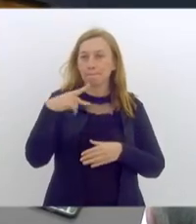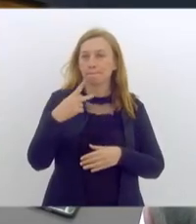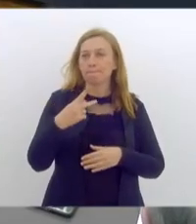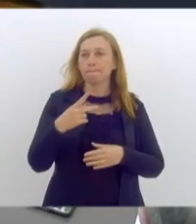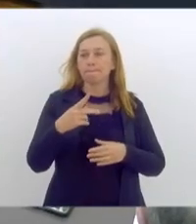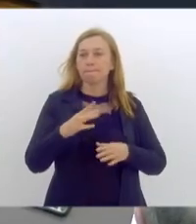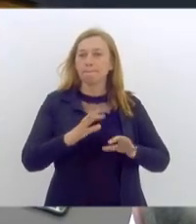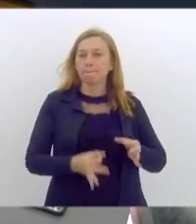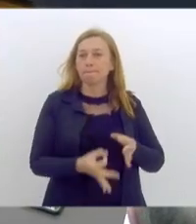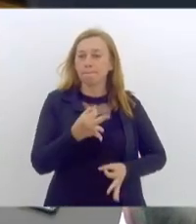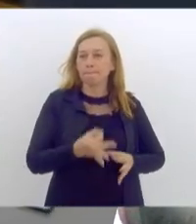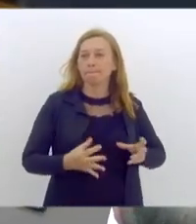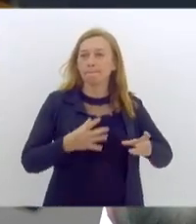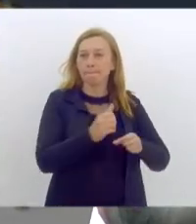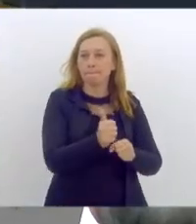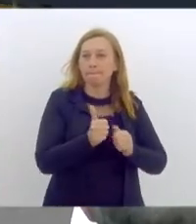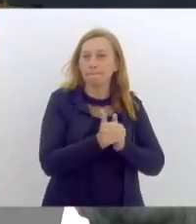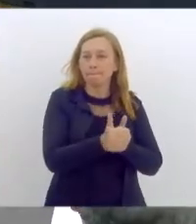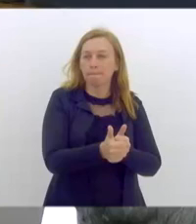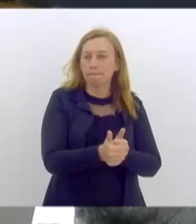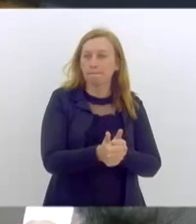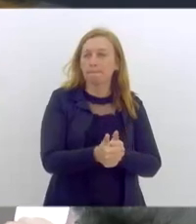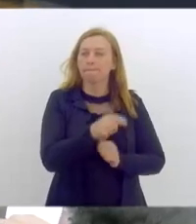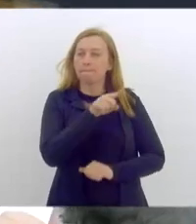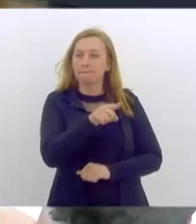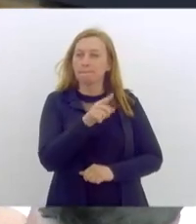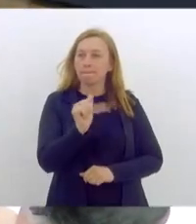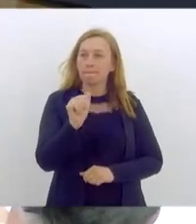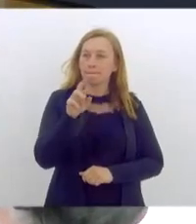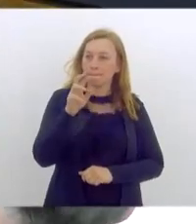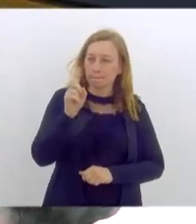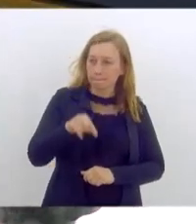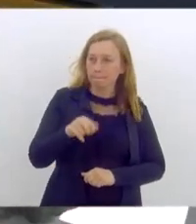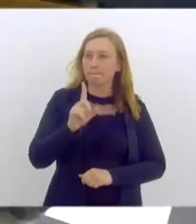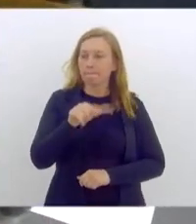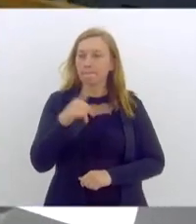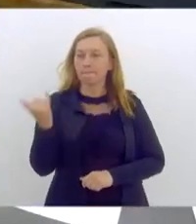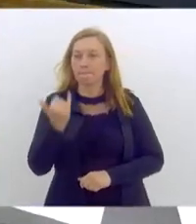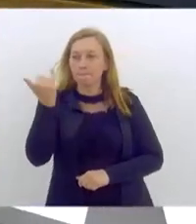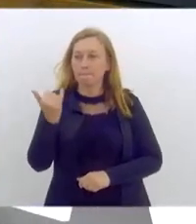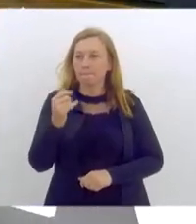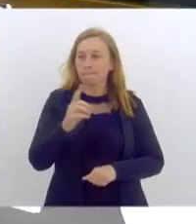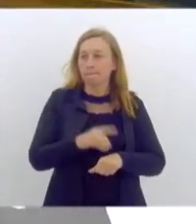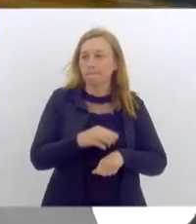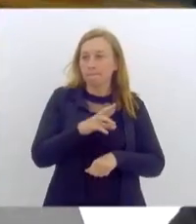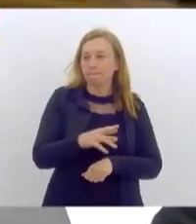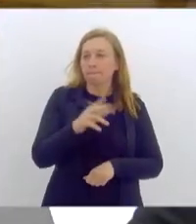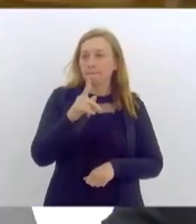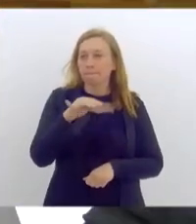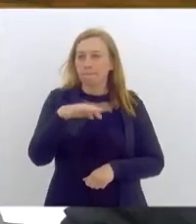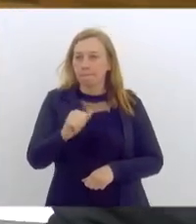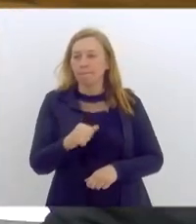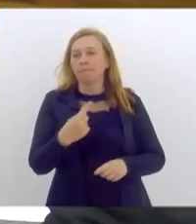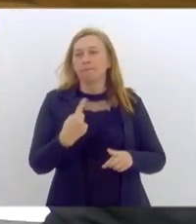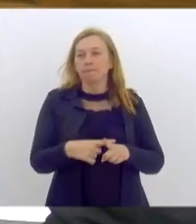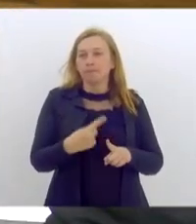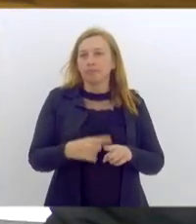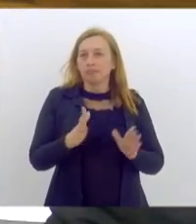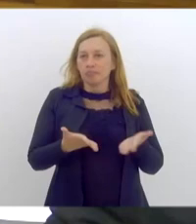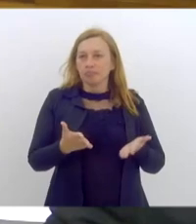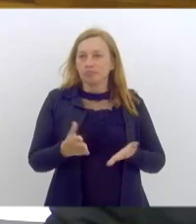tribunal atua em auxílio é essa colocação do André ela é importante a Doutora Priscila porque a gente hoje faz